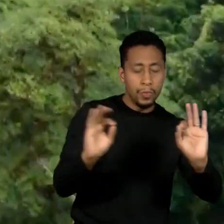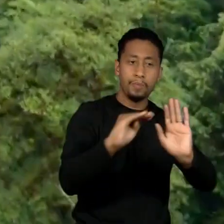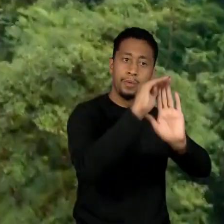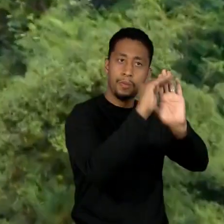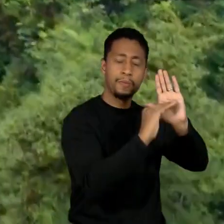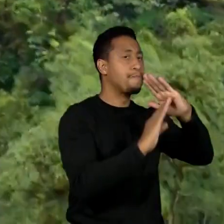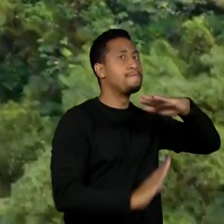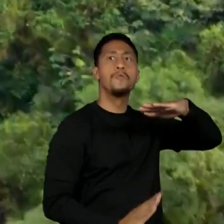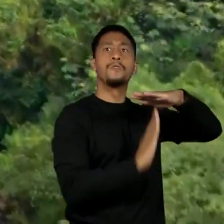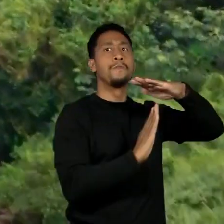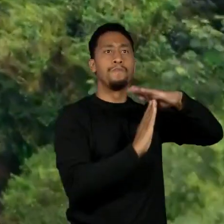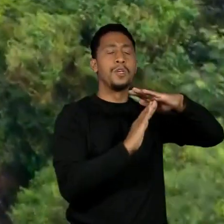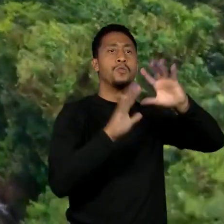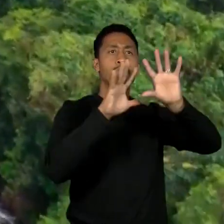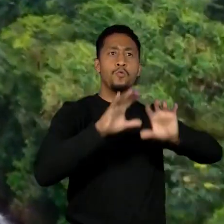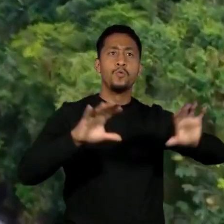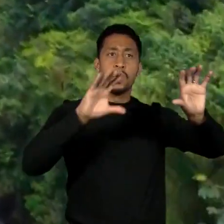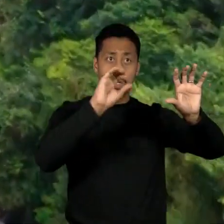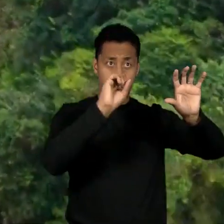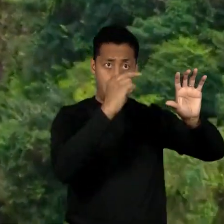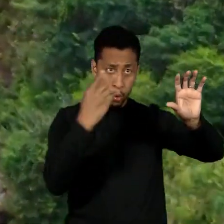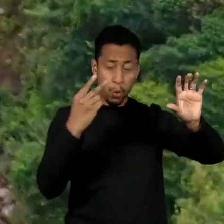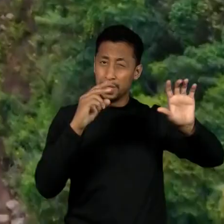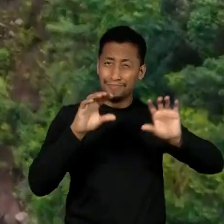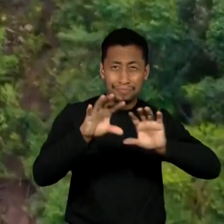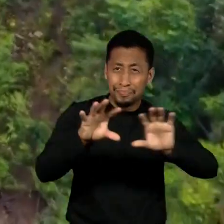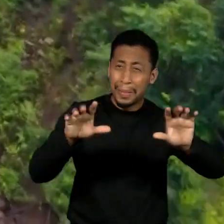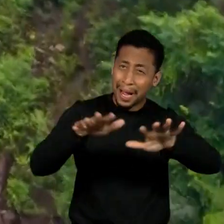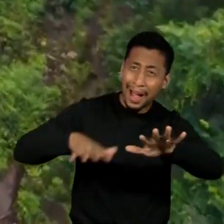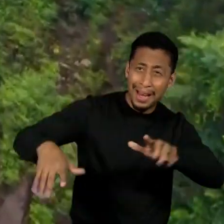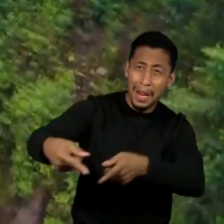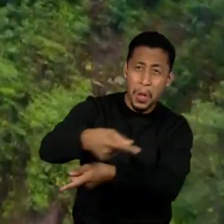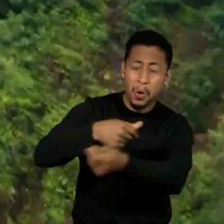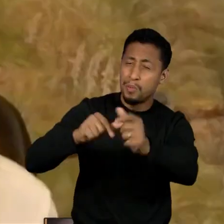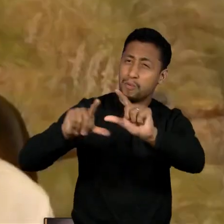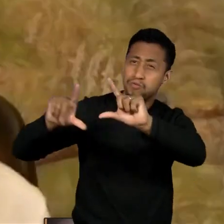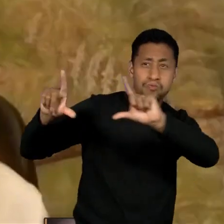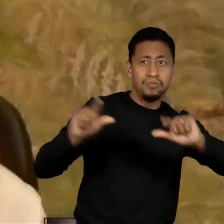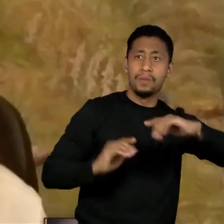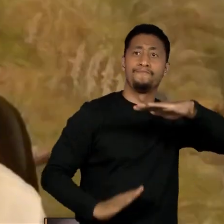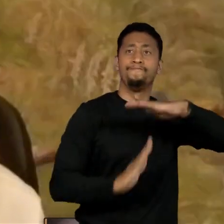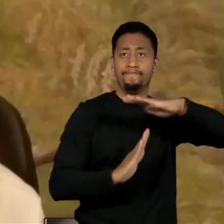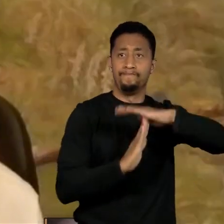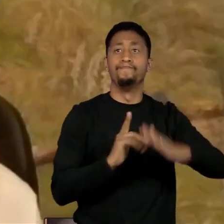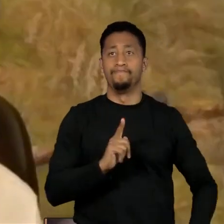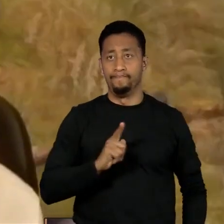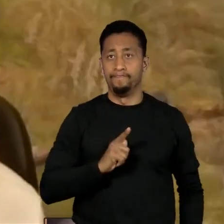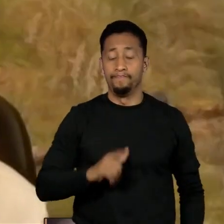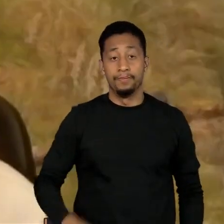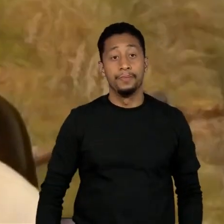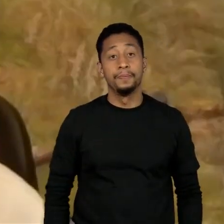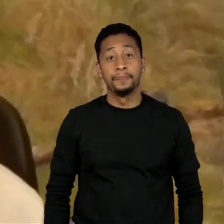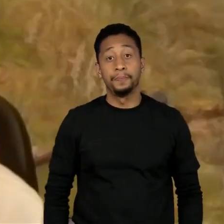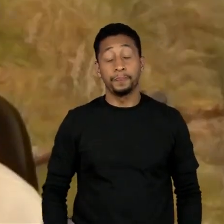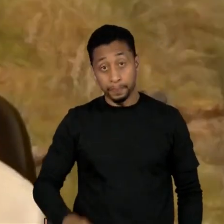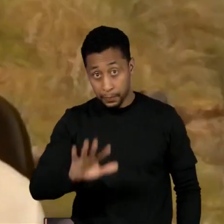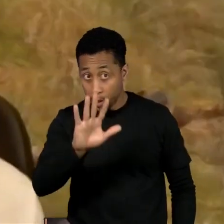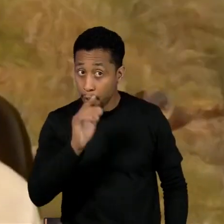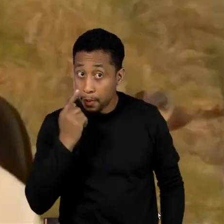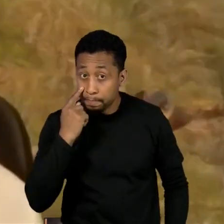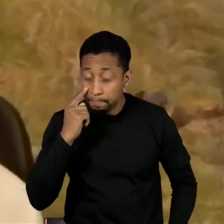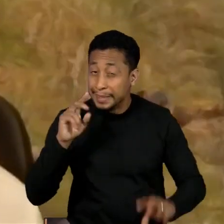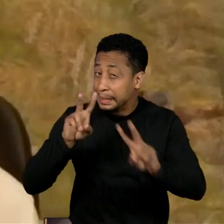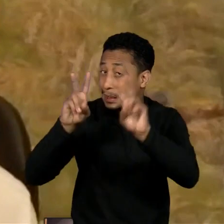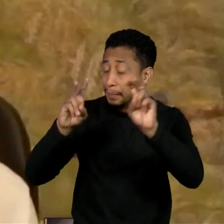carbono para ser cumprida por todos os setores da economia. É um tema muito difícil, não só dentro do Brasil,